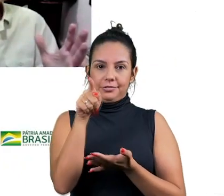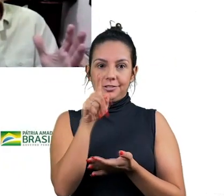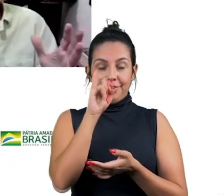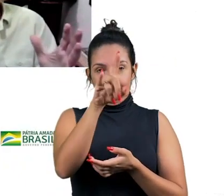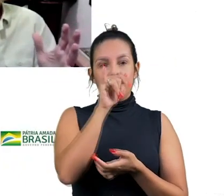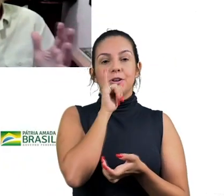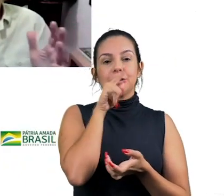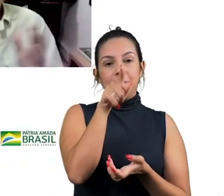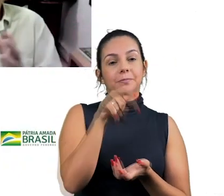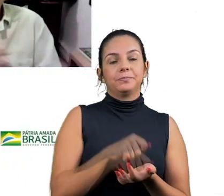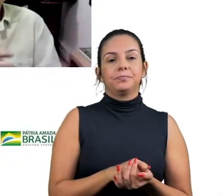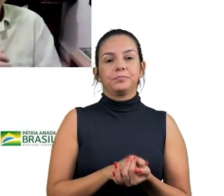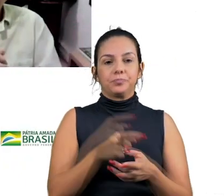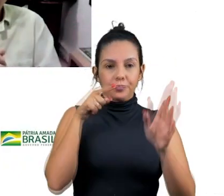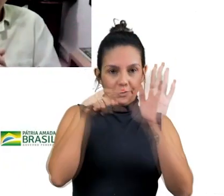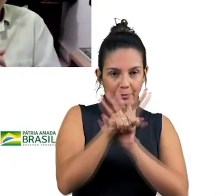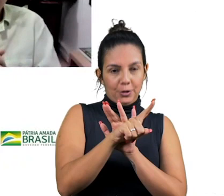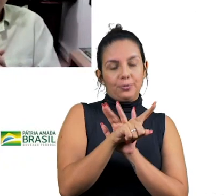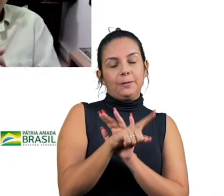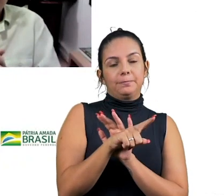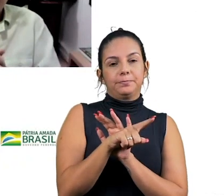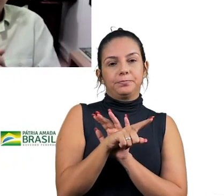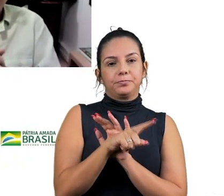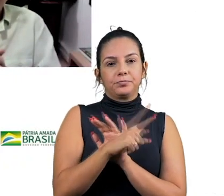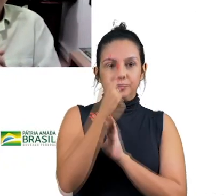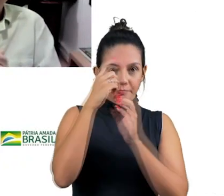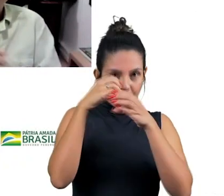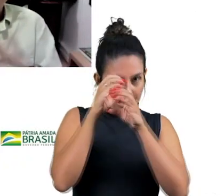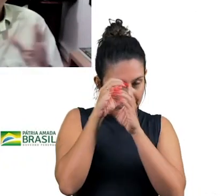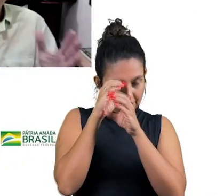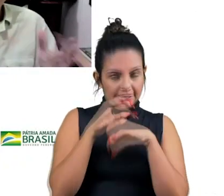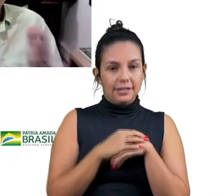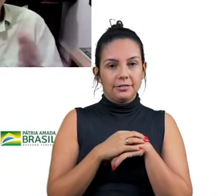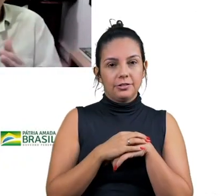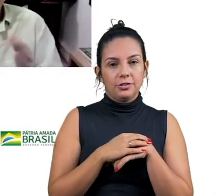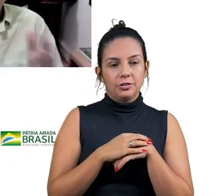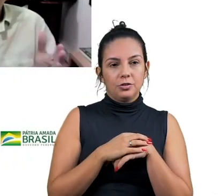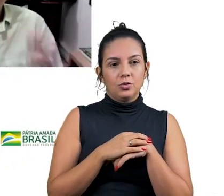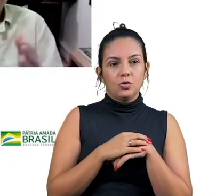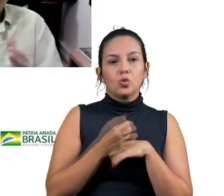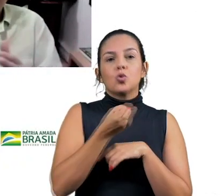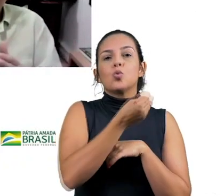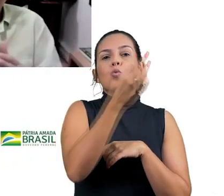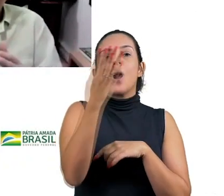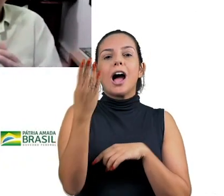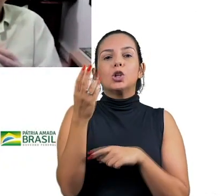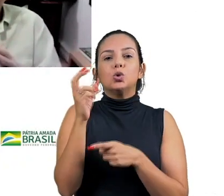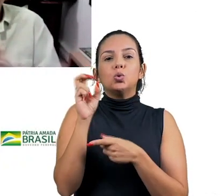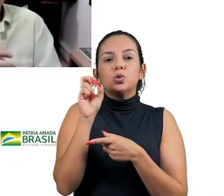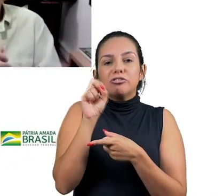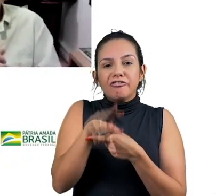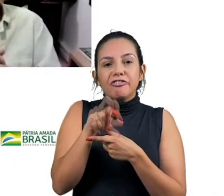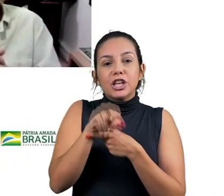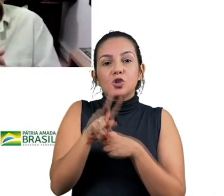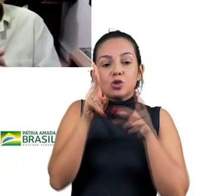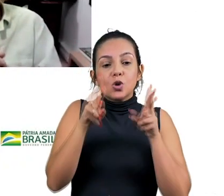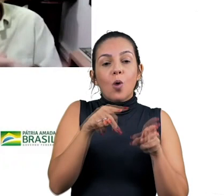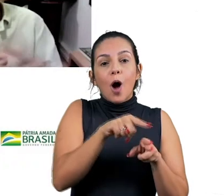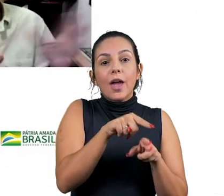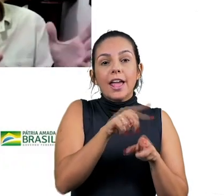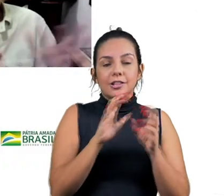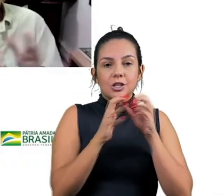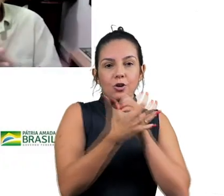você perguntar para um cientista quantos vírus iguais a esse